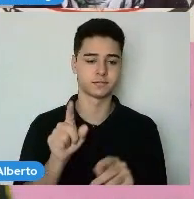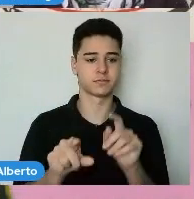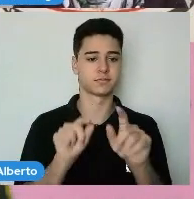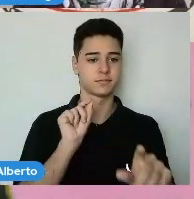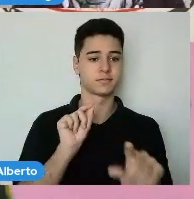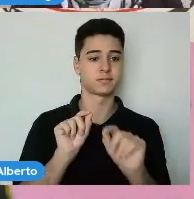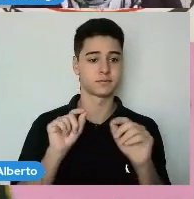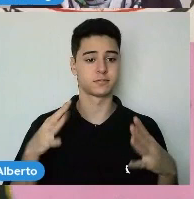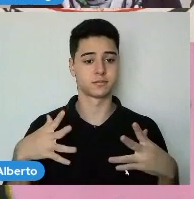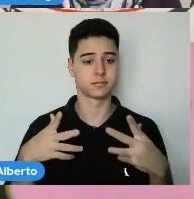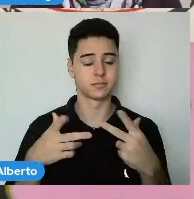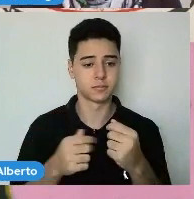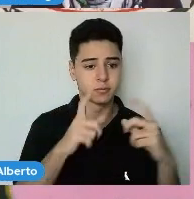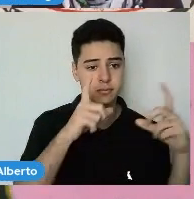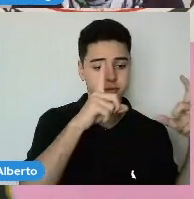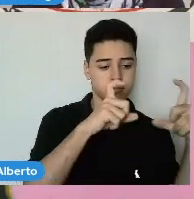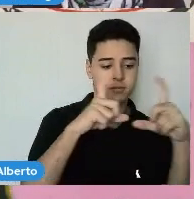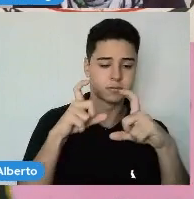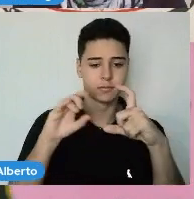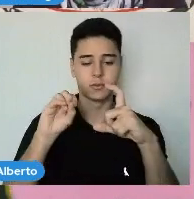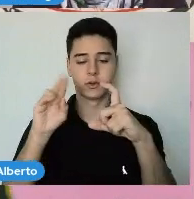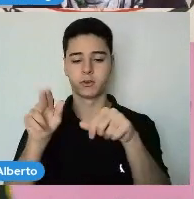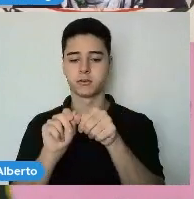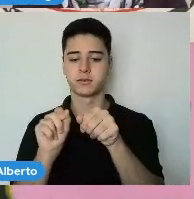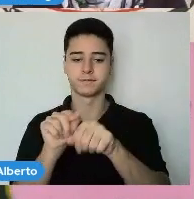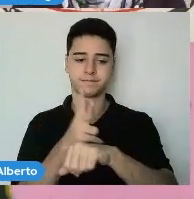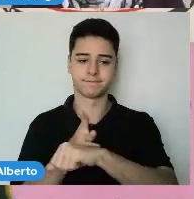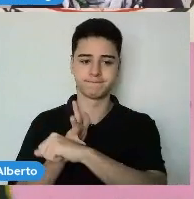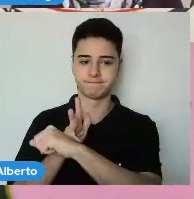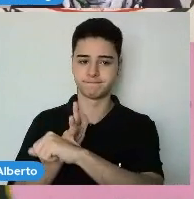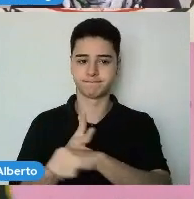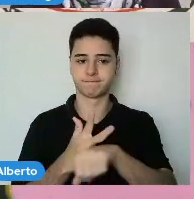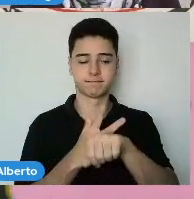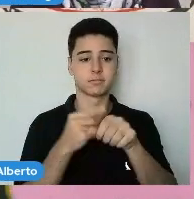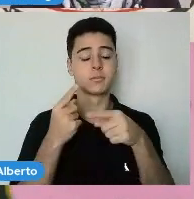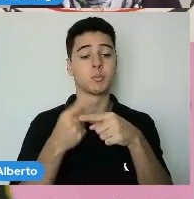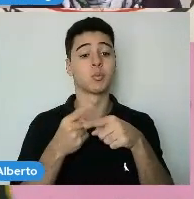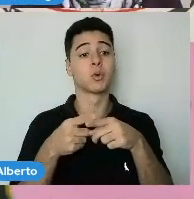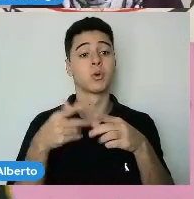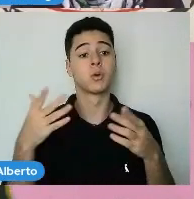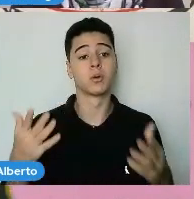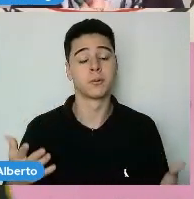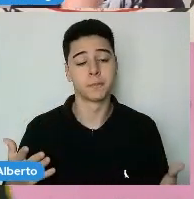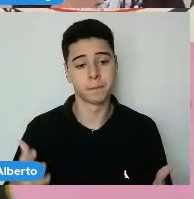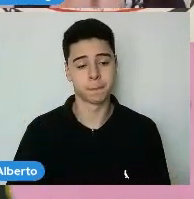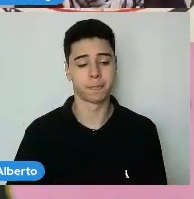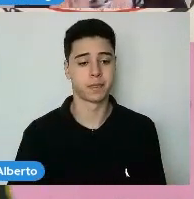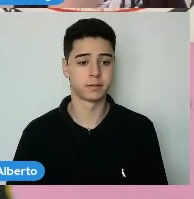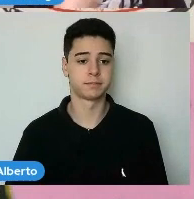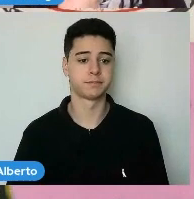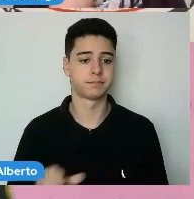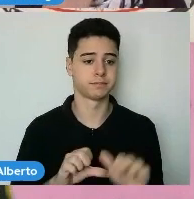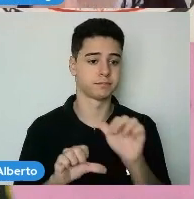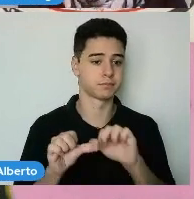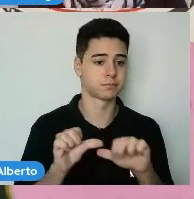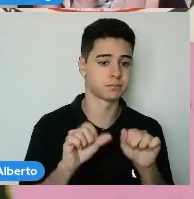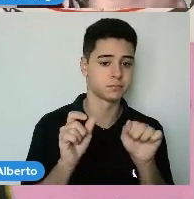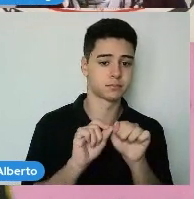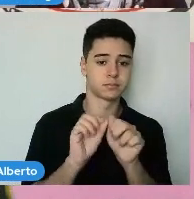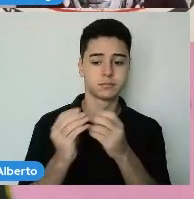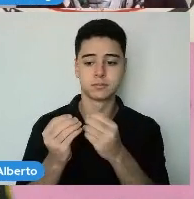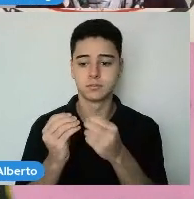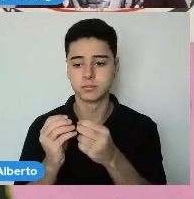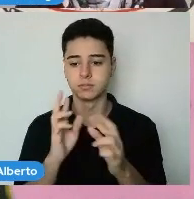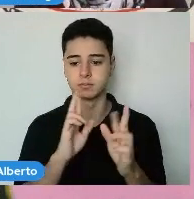escolhe fotografar ou gravar? Por que que ao invés de estabelecer